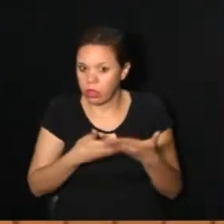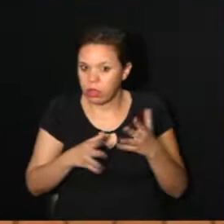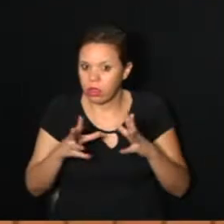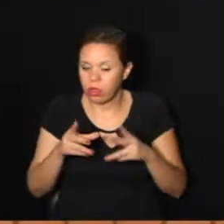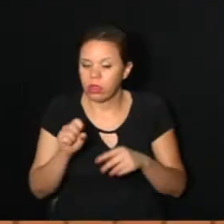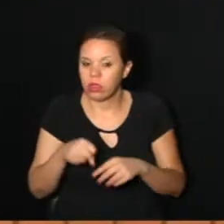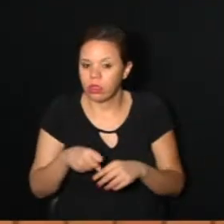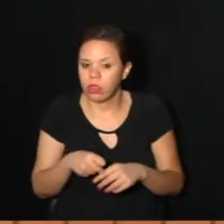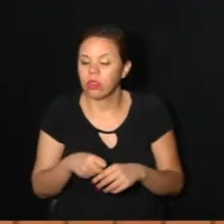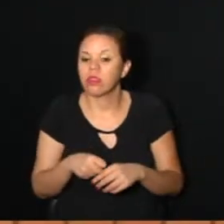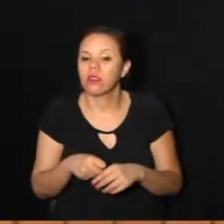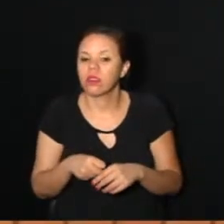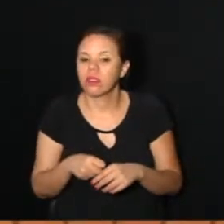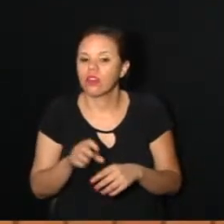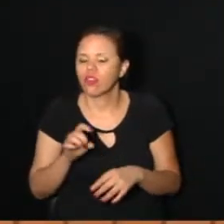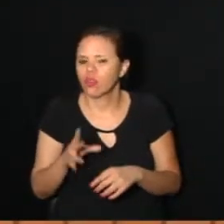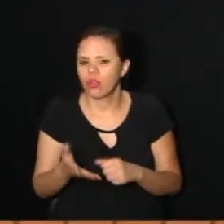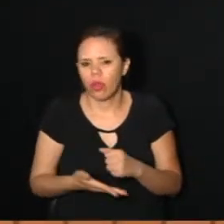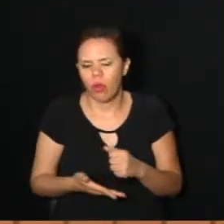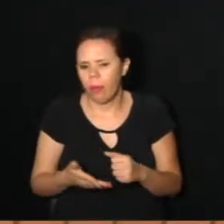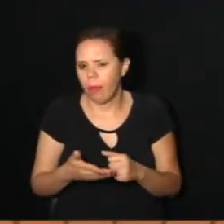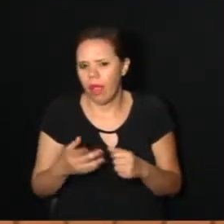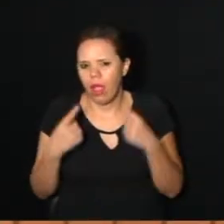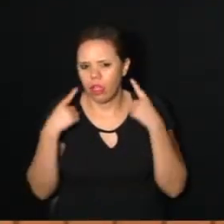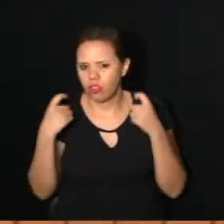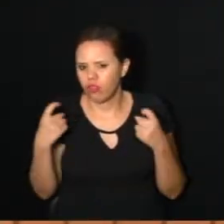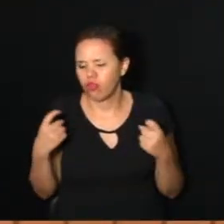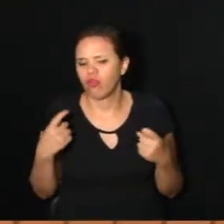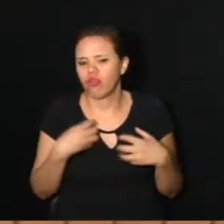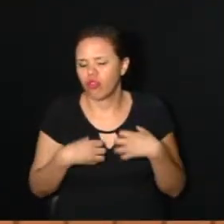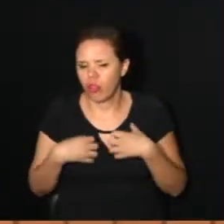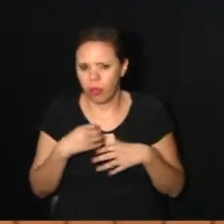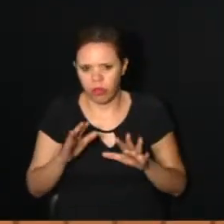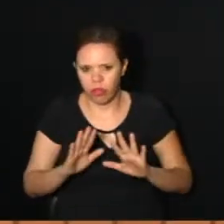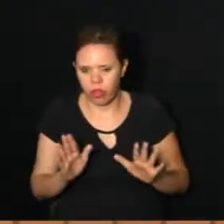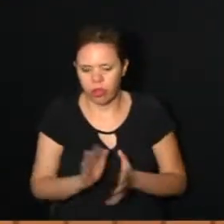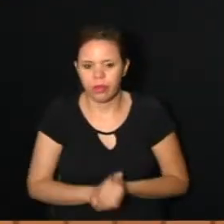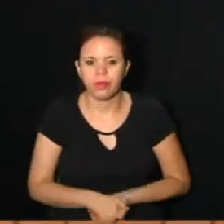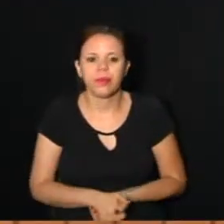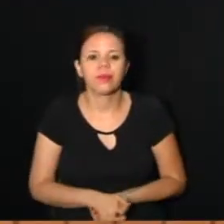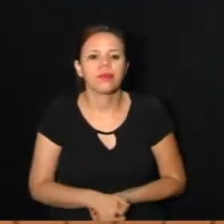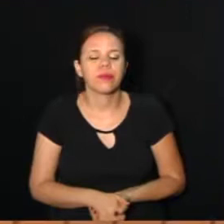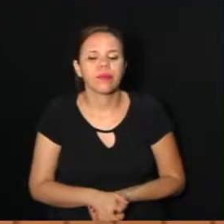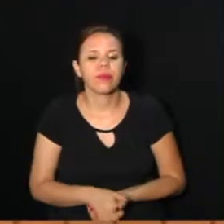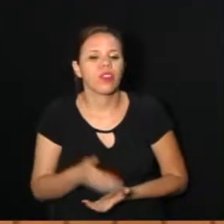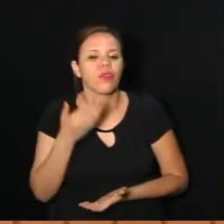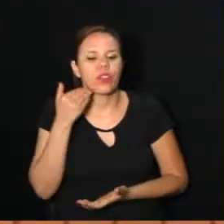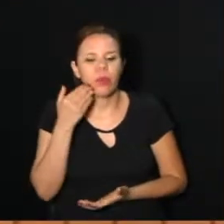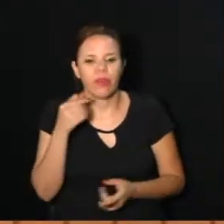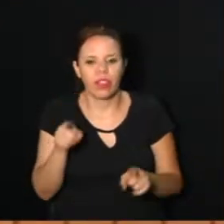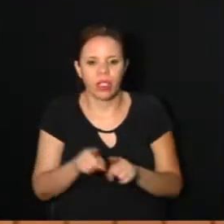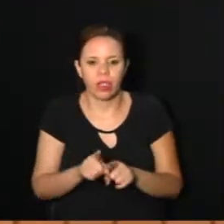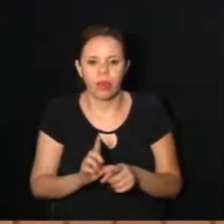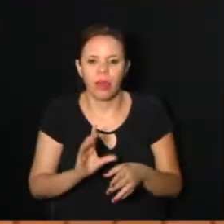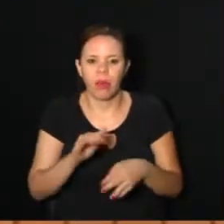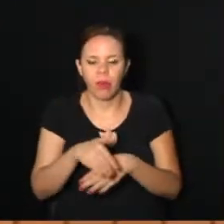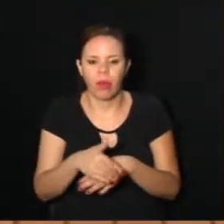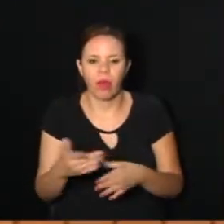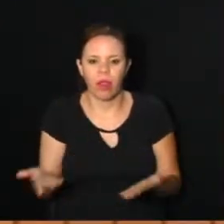de incomodidade, não é só o baixo. Eu vou até aproveitar e amolar um pouquinho a